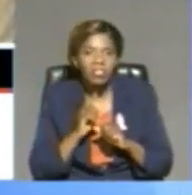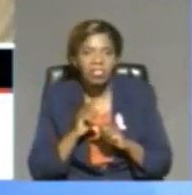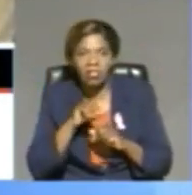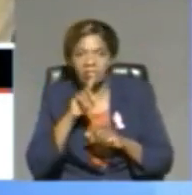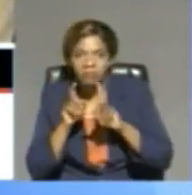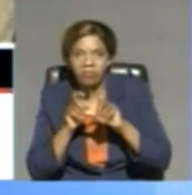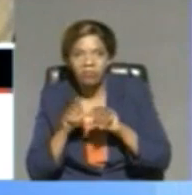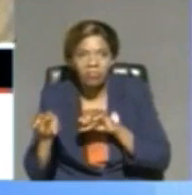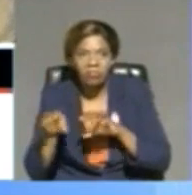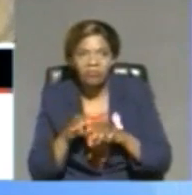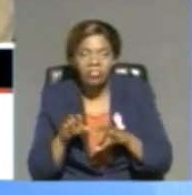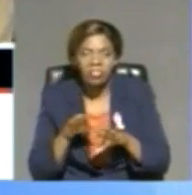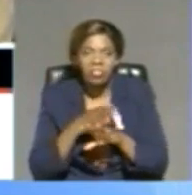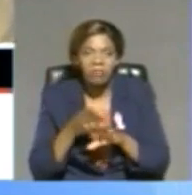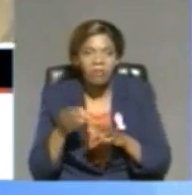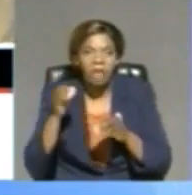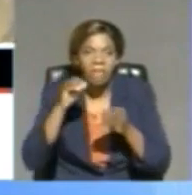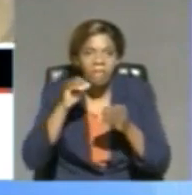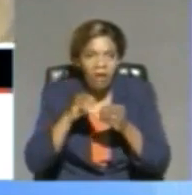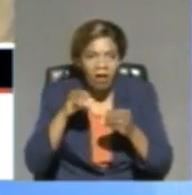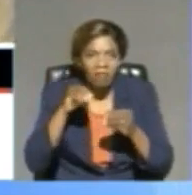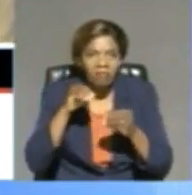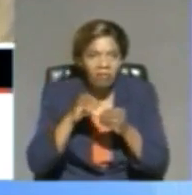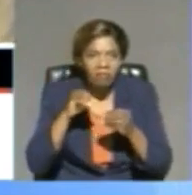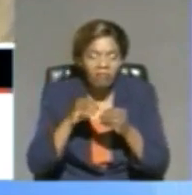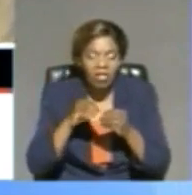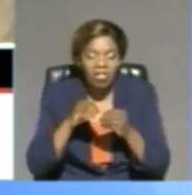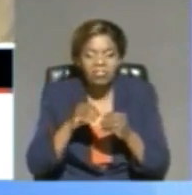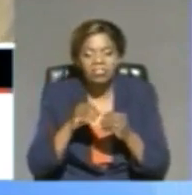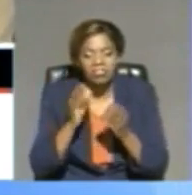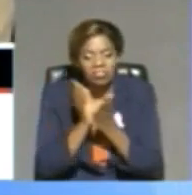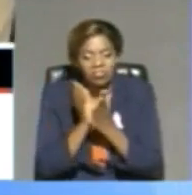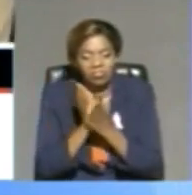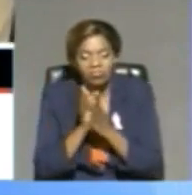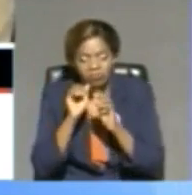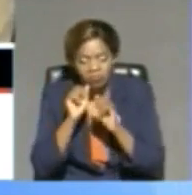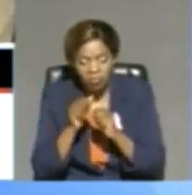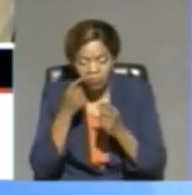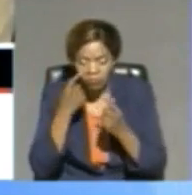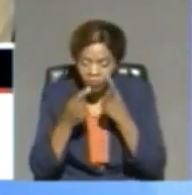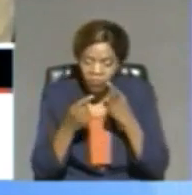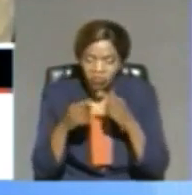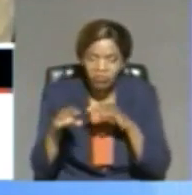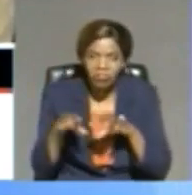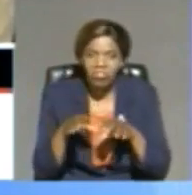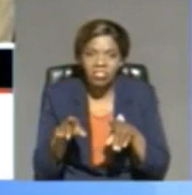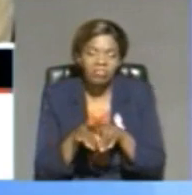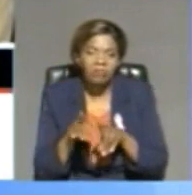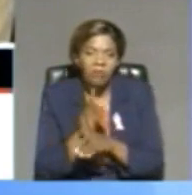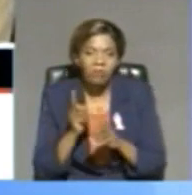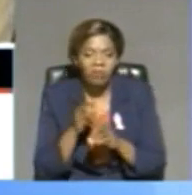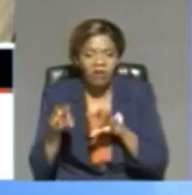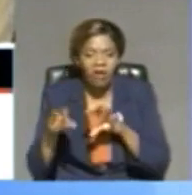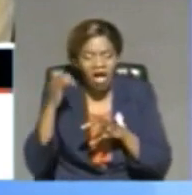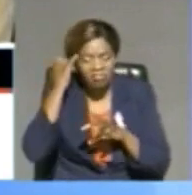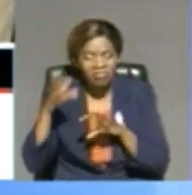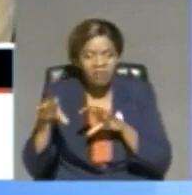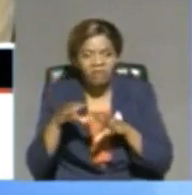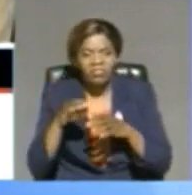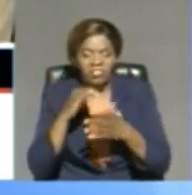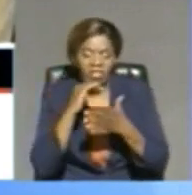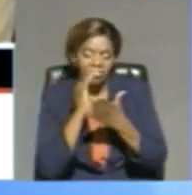termômetro mais apurado, porque serão 8 pesquisas que serão divulgadas simultaneamente.